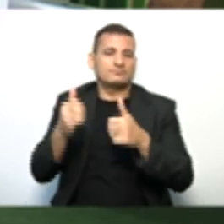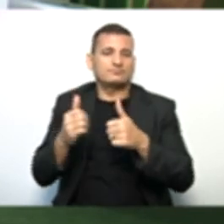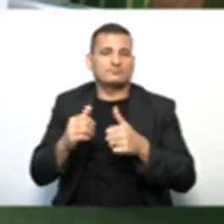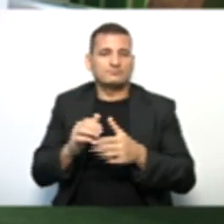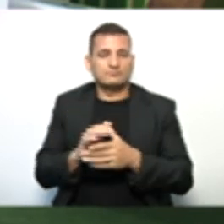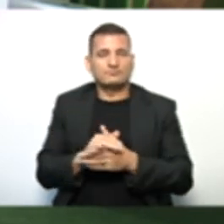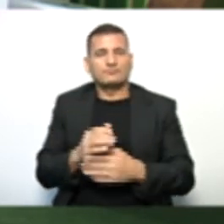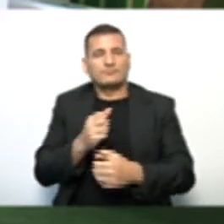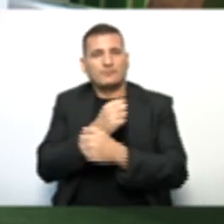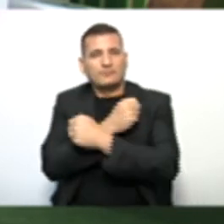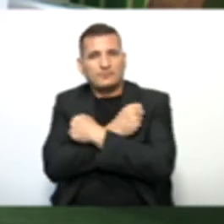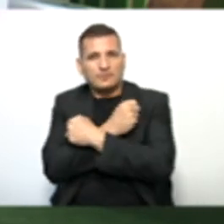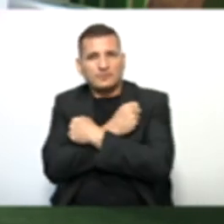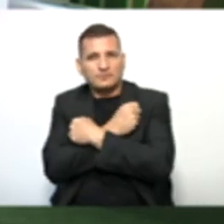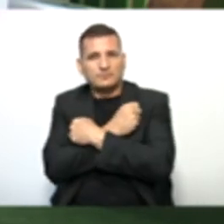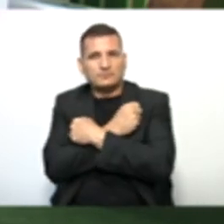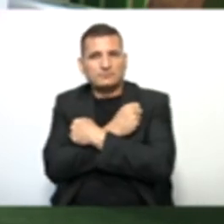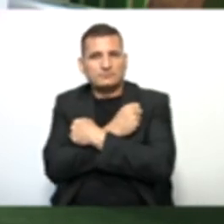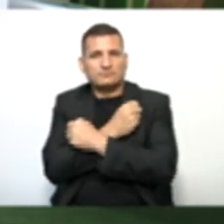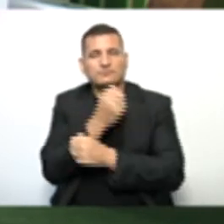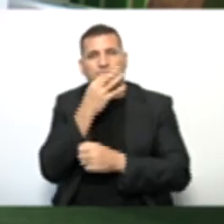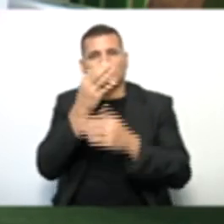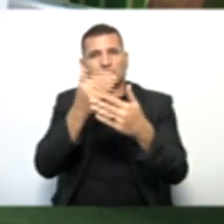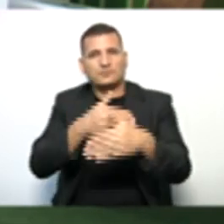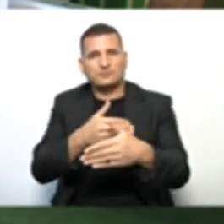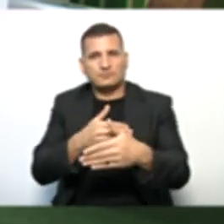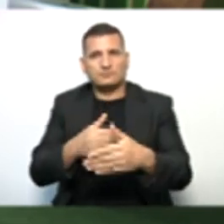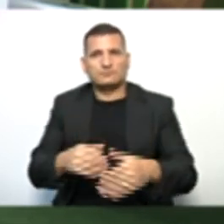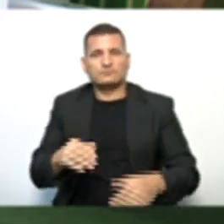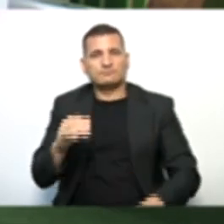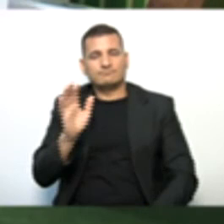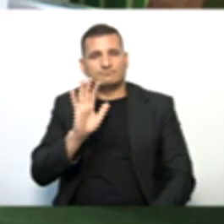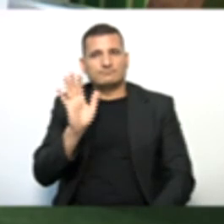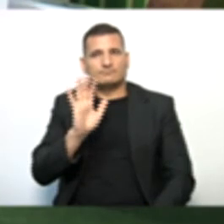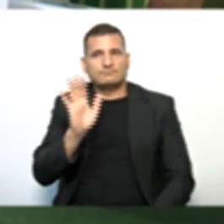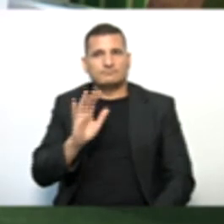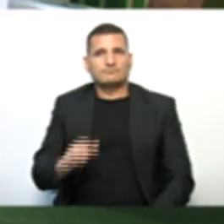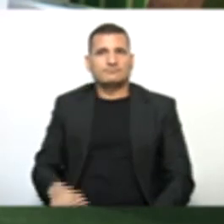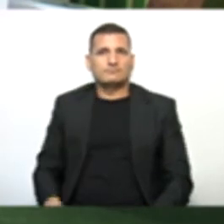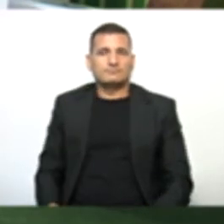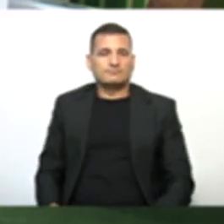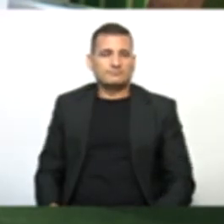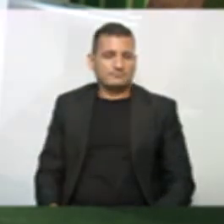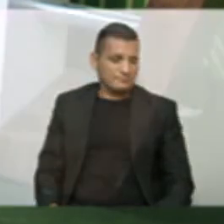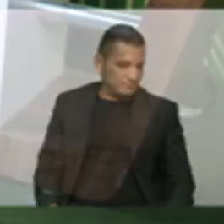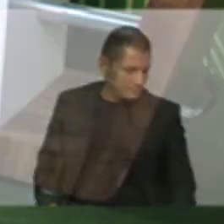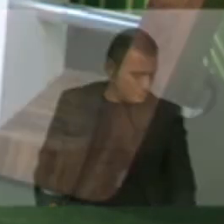Um forte abraço, tá? E uma boa prova. Valeu, pessoal. Valeu, até mais.